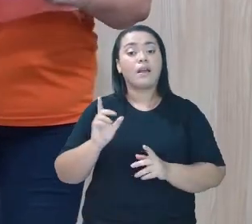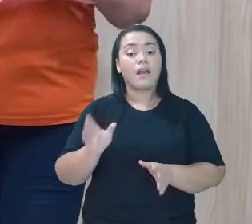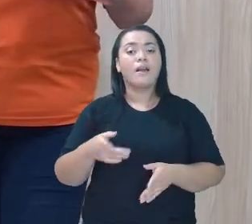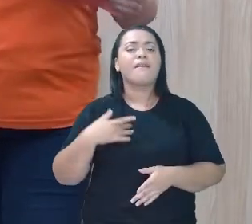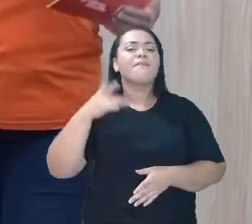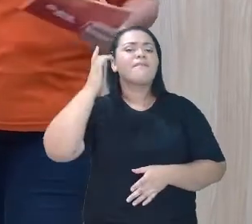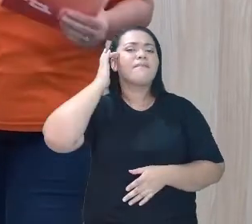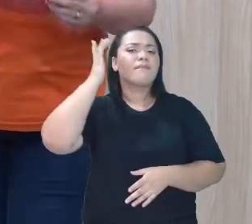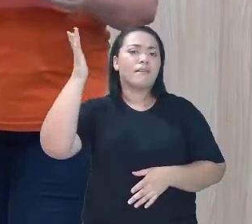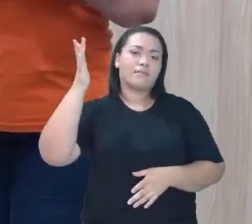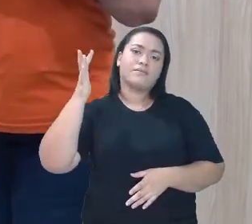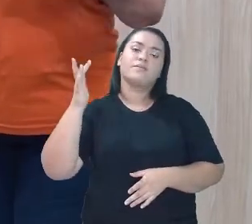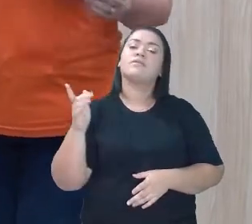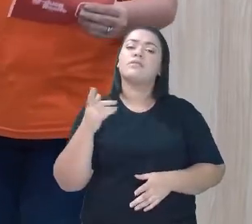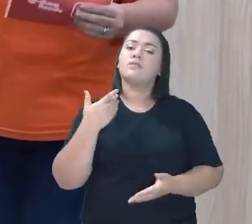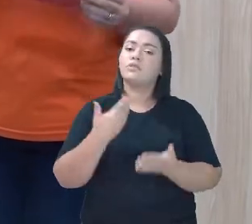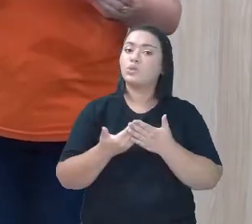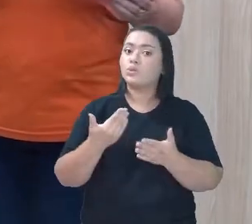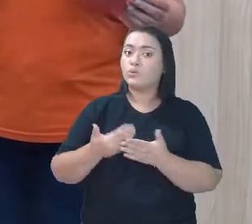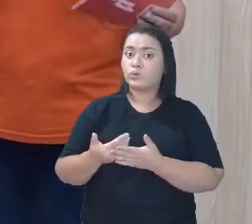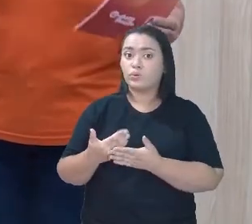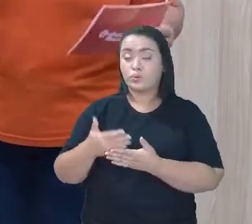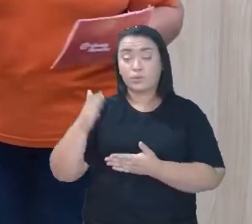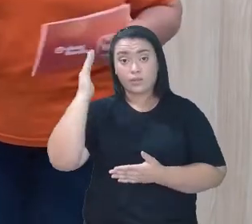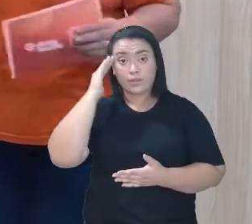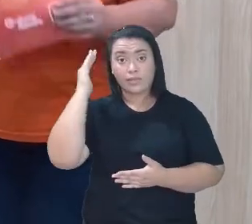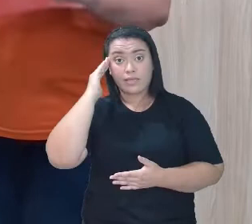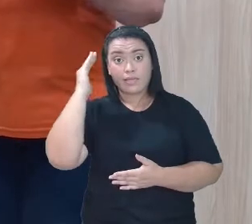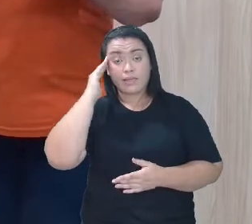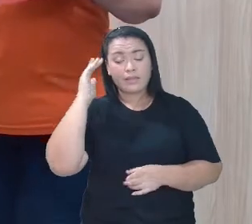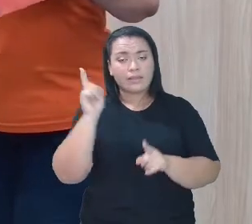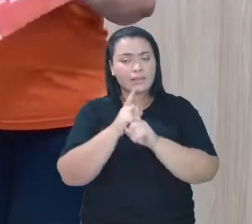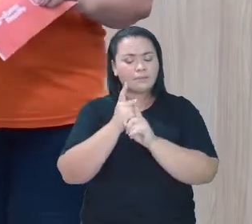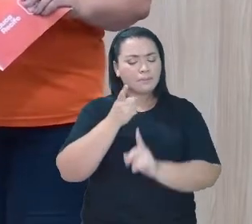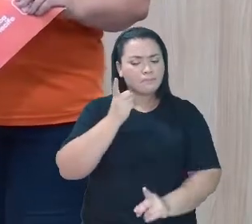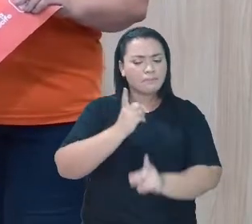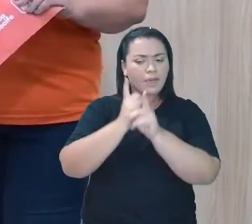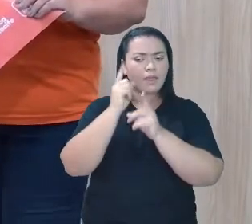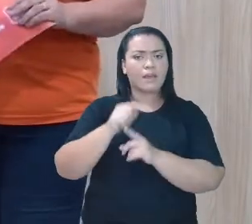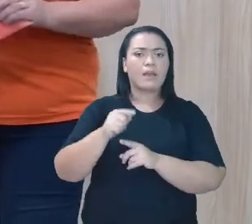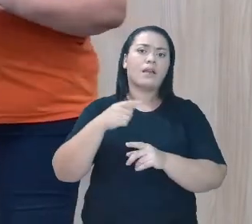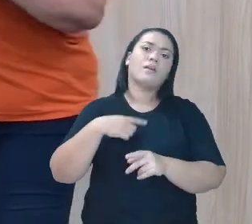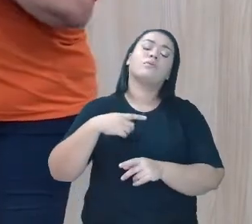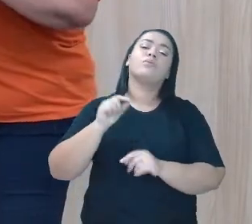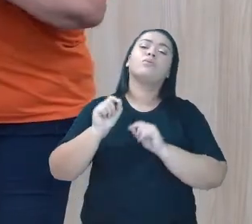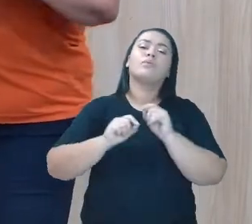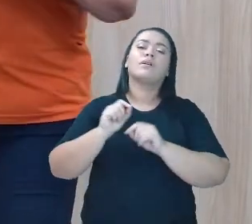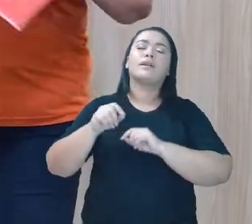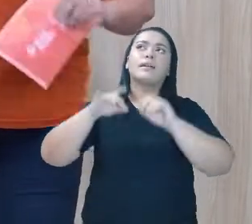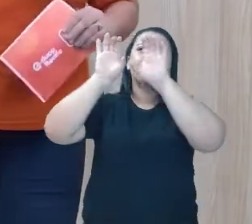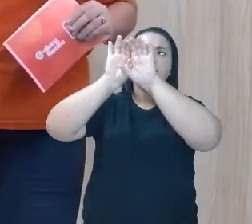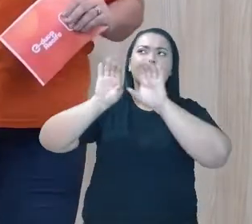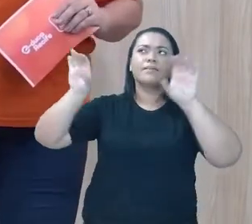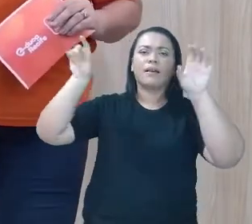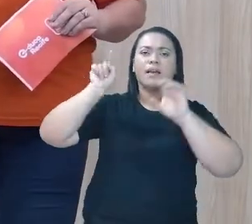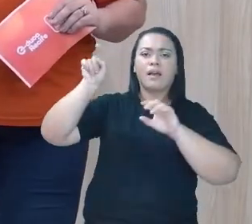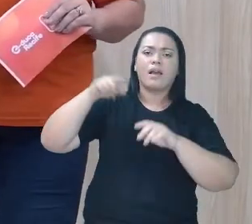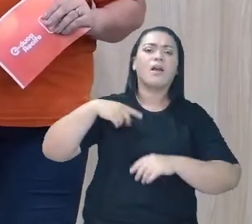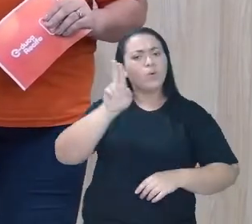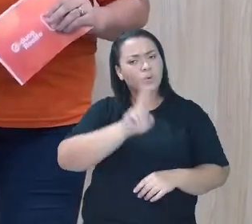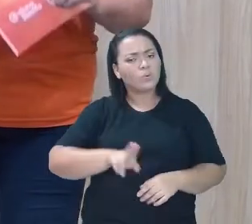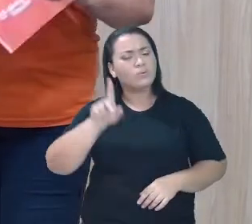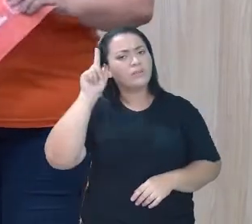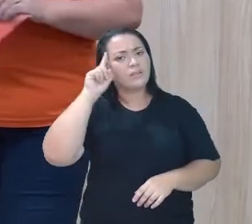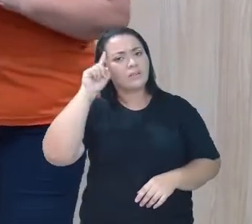para facilitar o estudo, a compreensão, a desvendar os mistérios do céu, são utilizados no nosso dia a